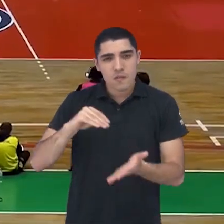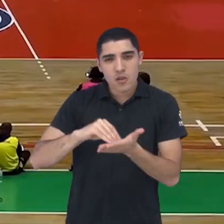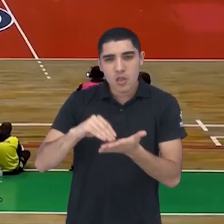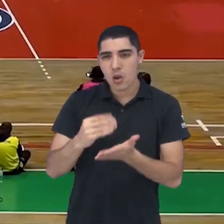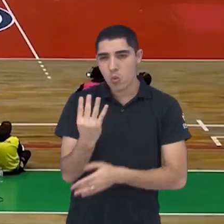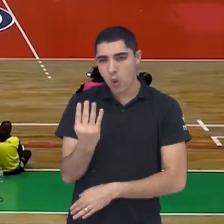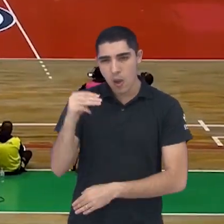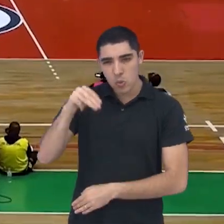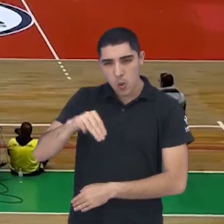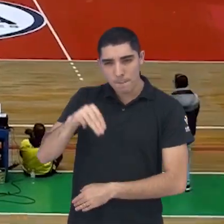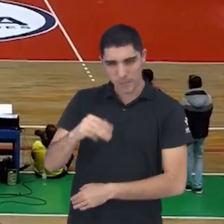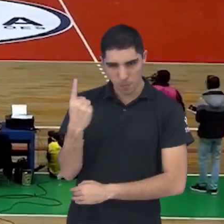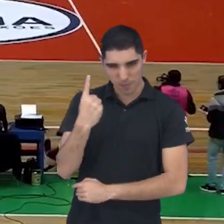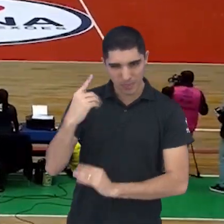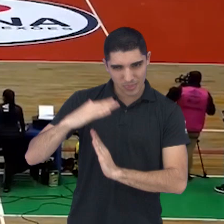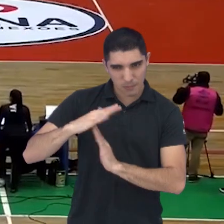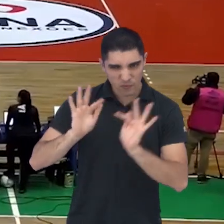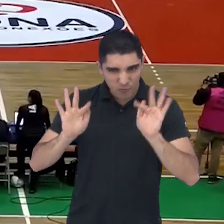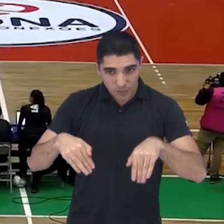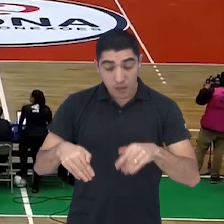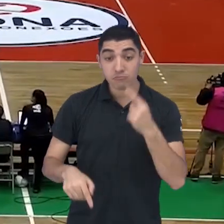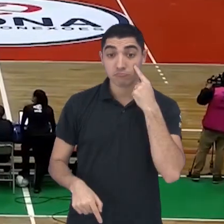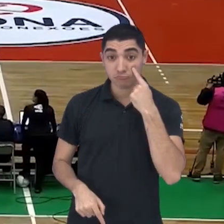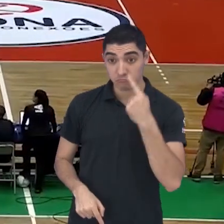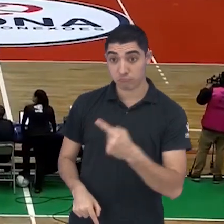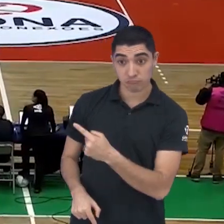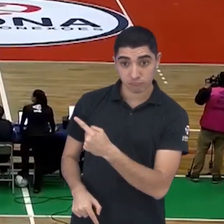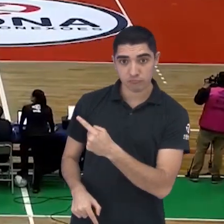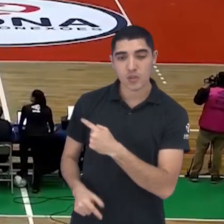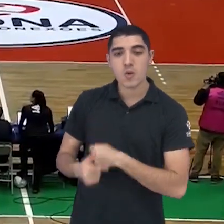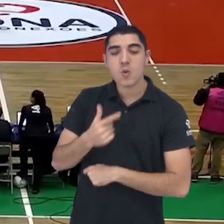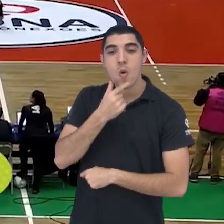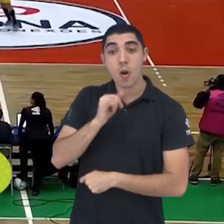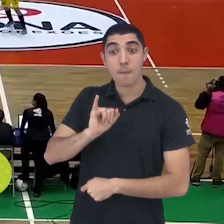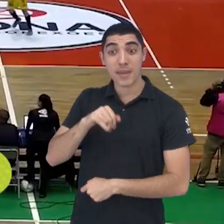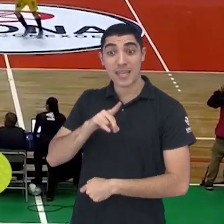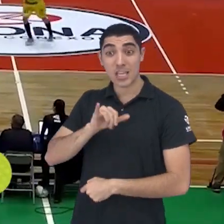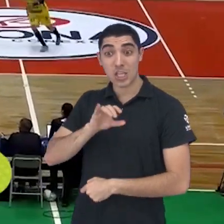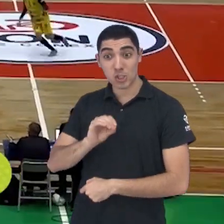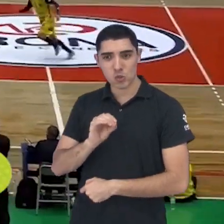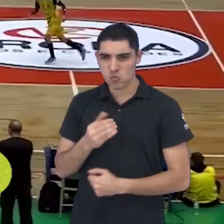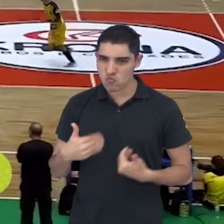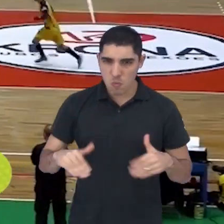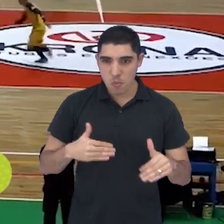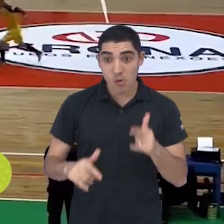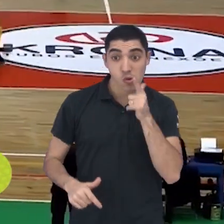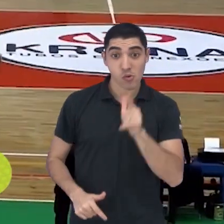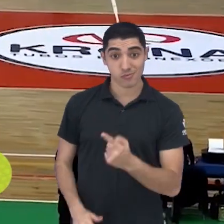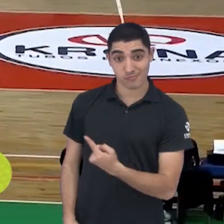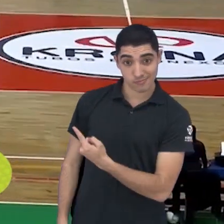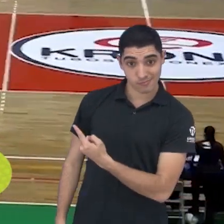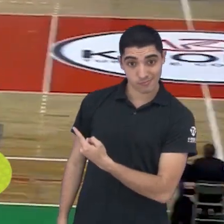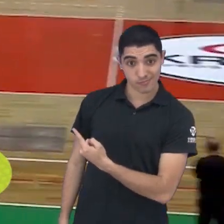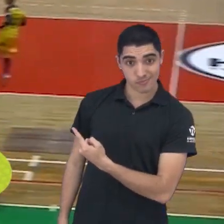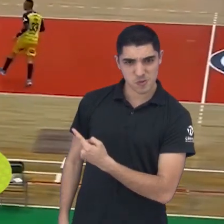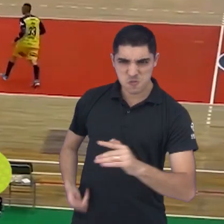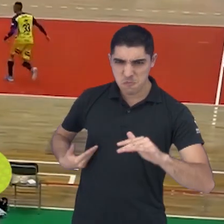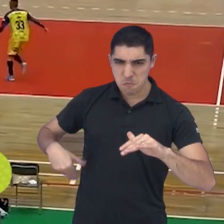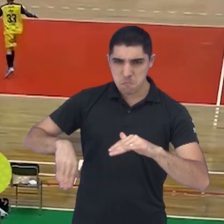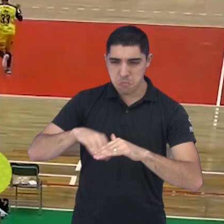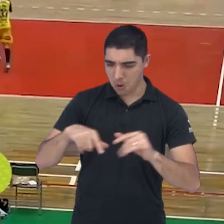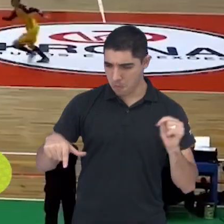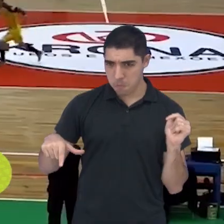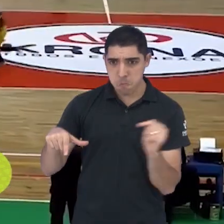minutos para terminar o primeiro tempo. Na jogada que começou com o Índio, terminou com ele. Gustavo pisou e Índio soltou a bomba